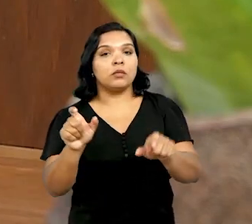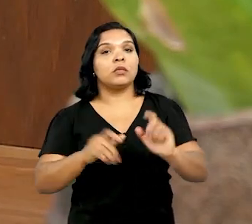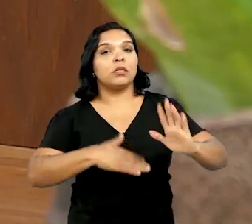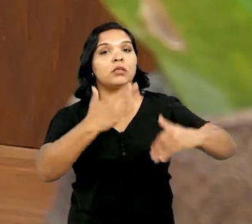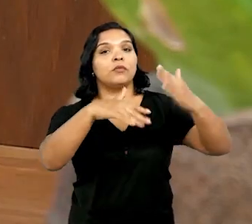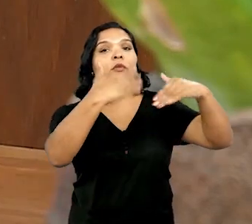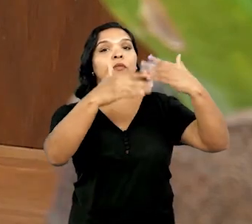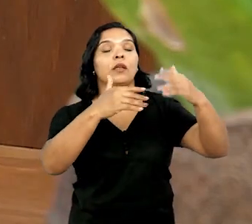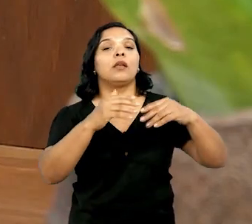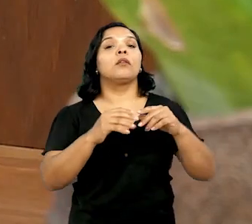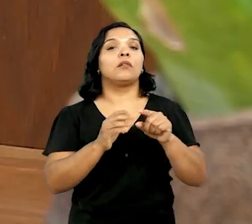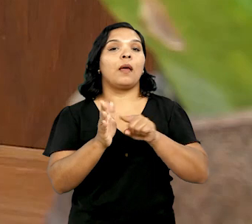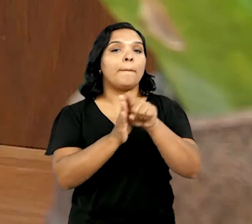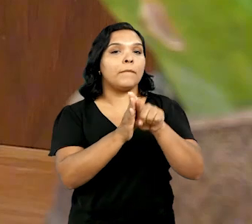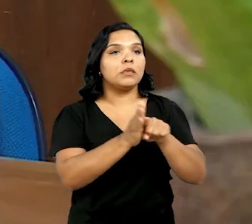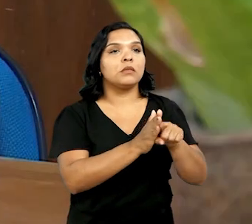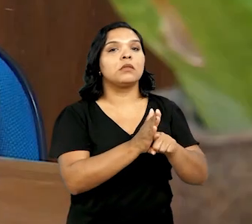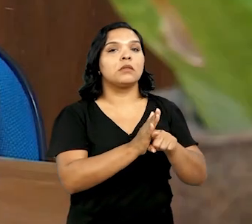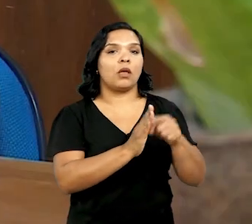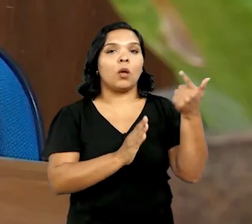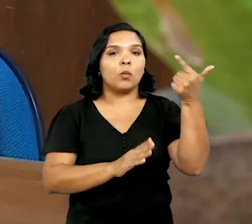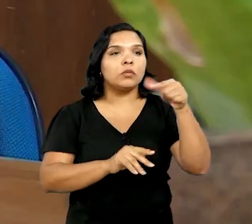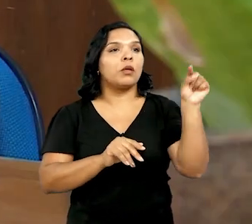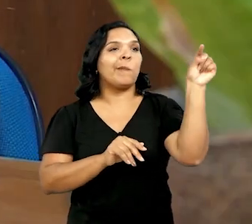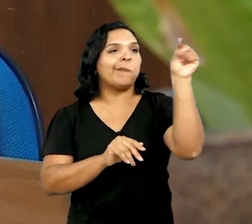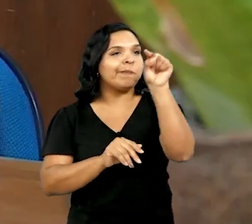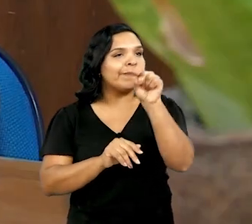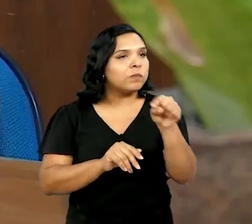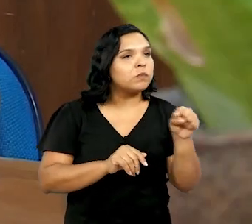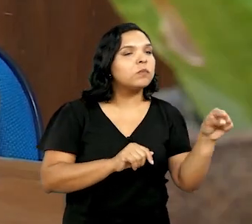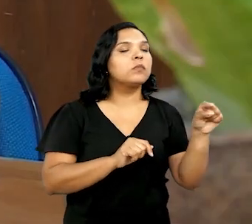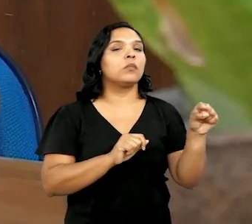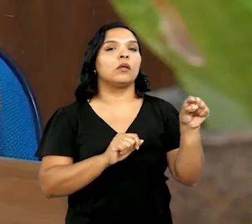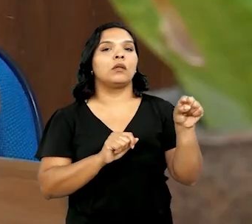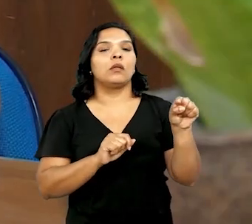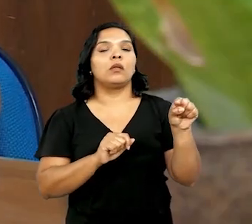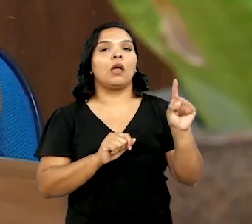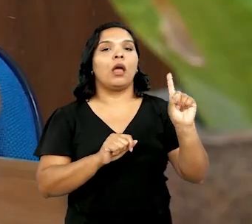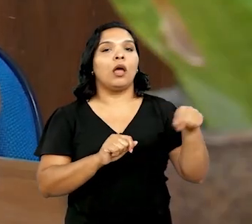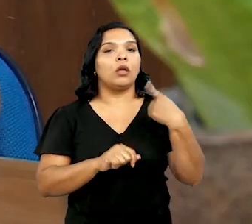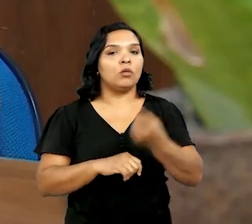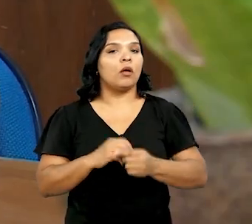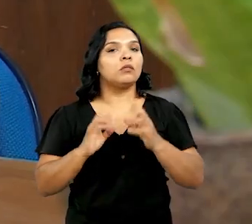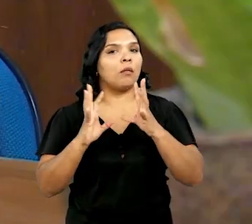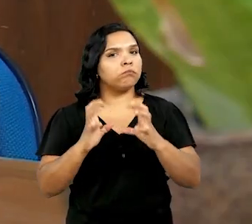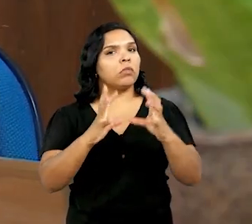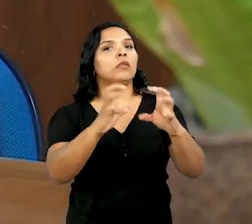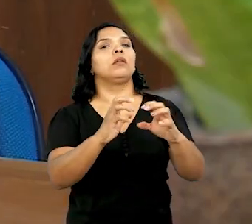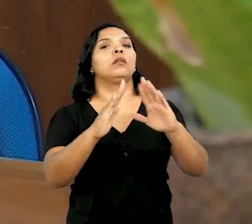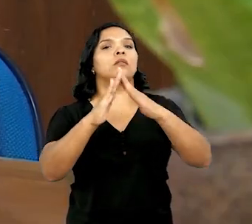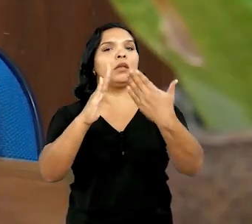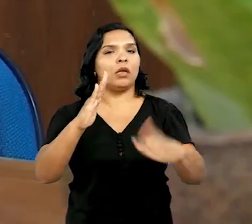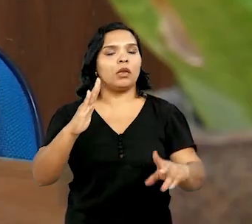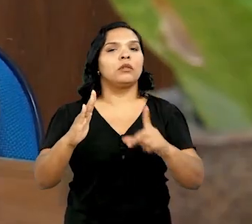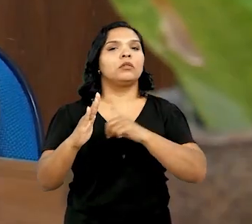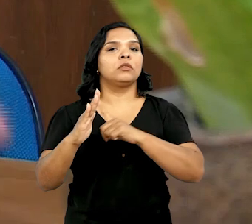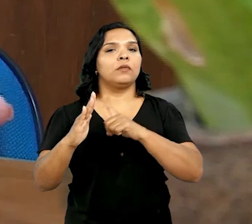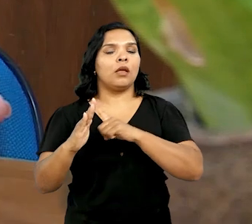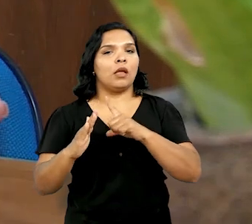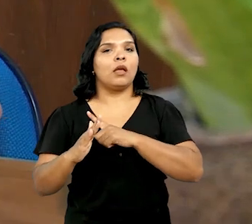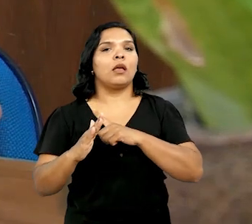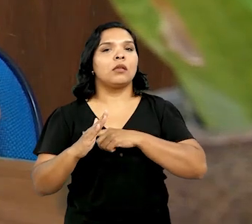que desenvolveram mapeamentos. E com isso também, a gente brigou para que os terreiros